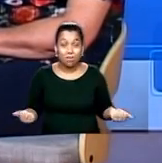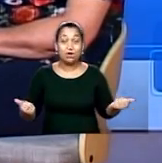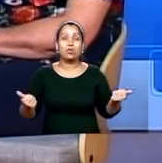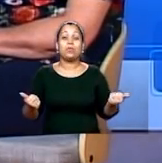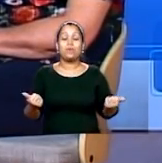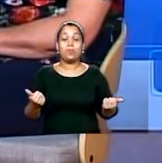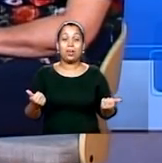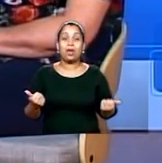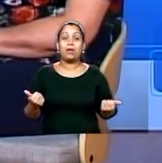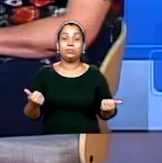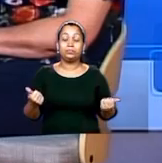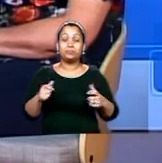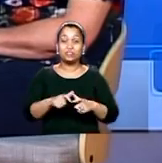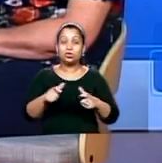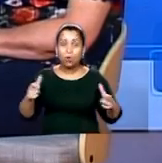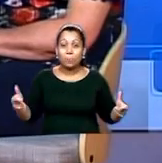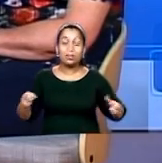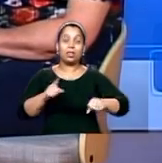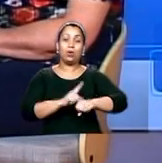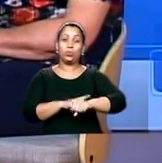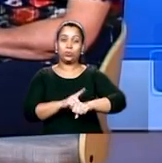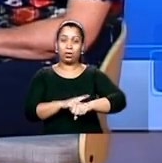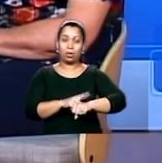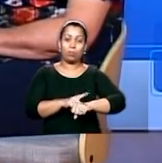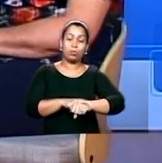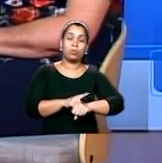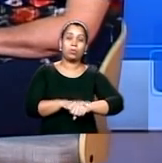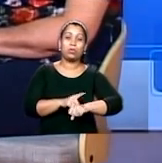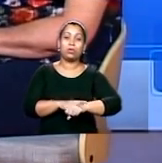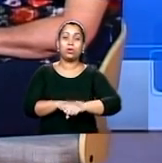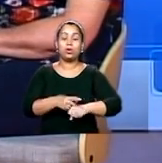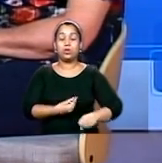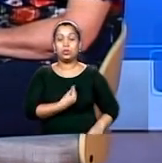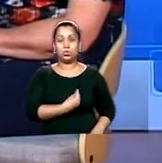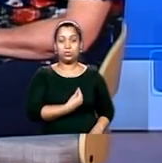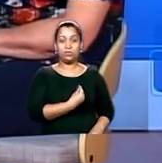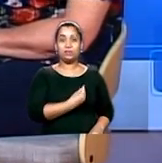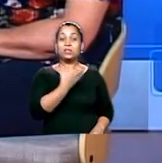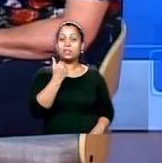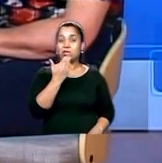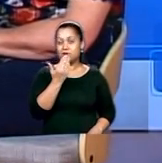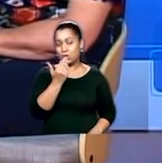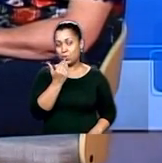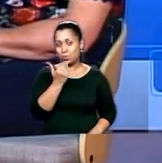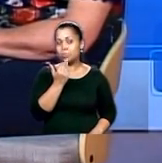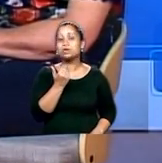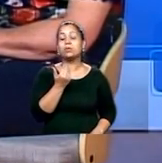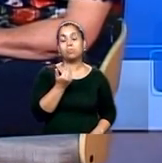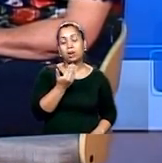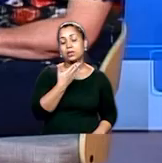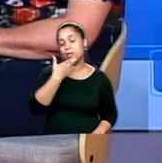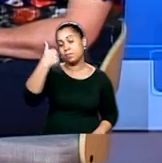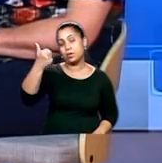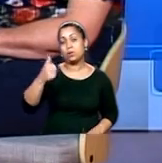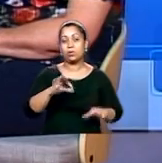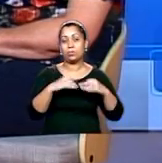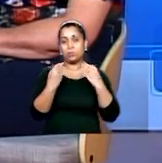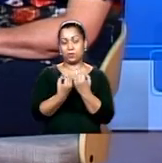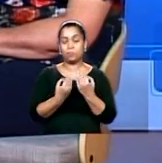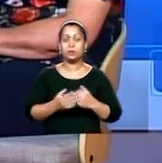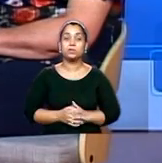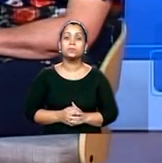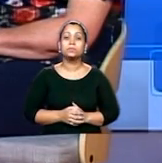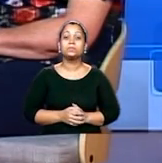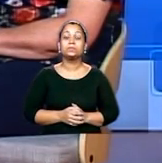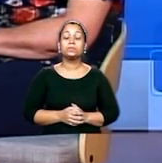gente aumentar o tempo de vida útil desse alimento, para ele chegar com maior qualidade para essas famílias.